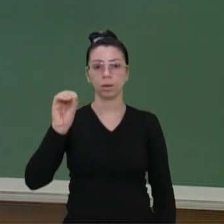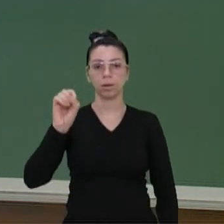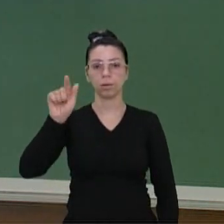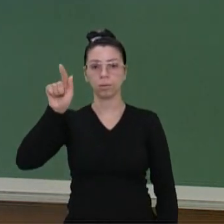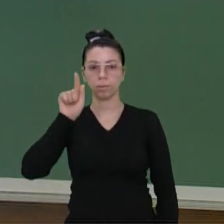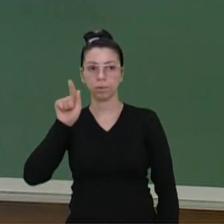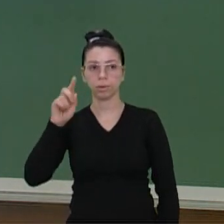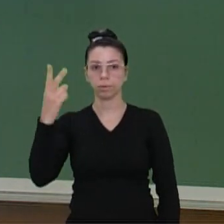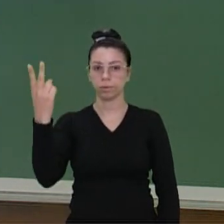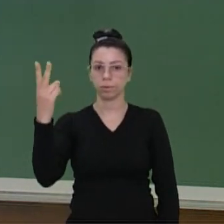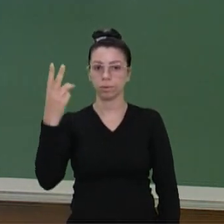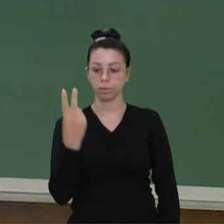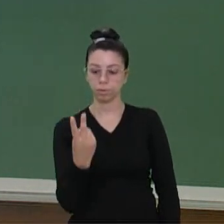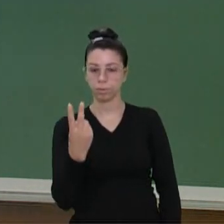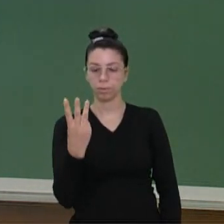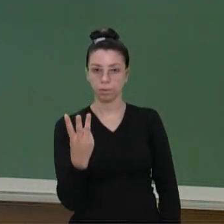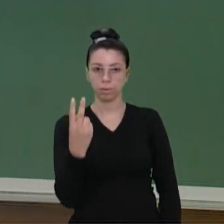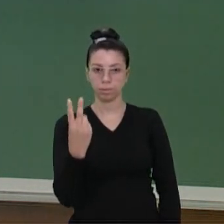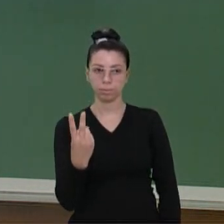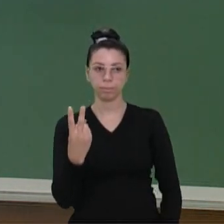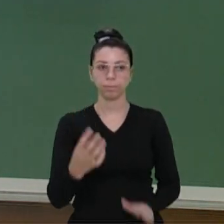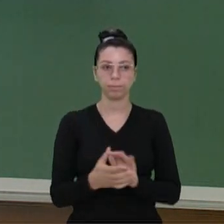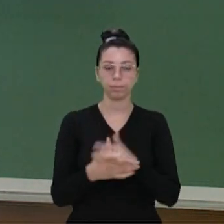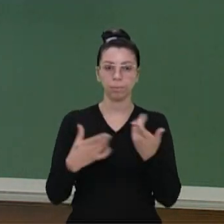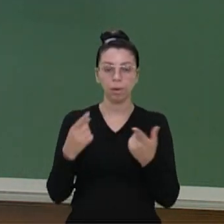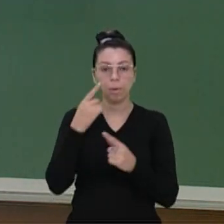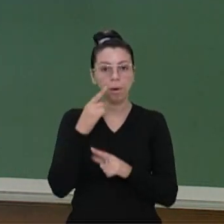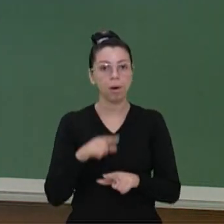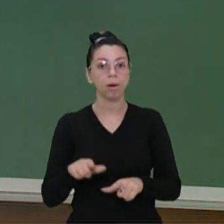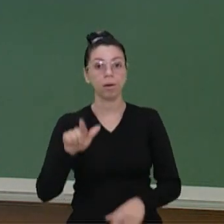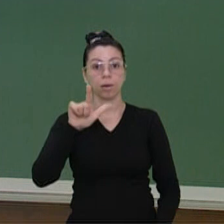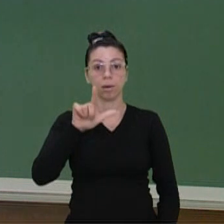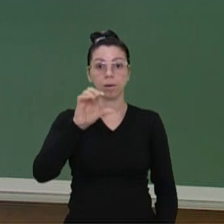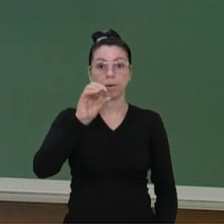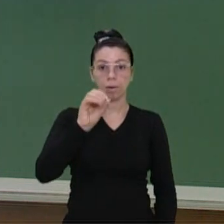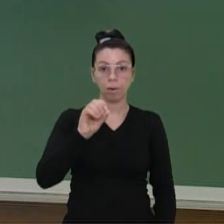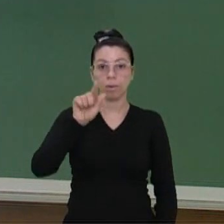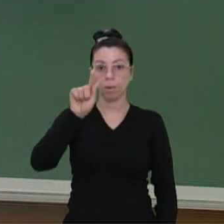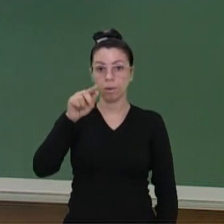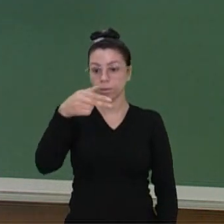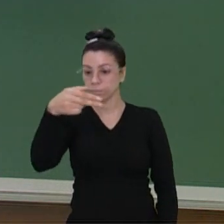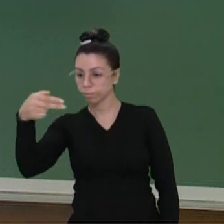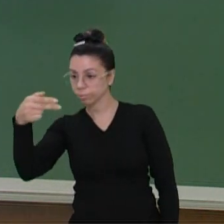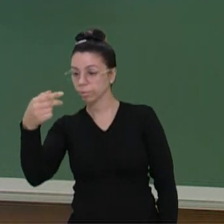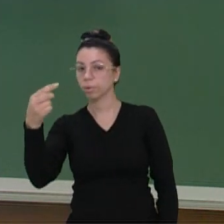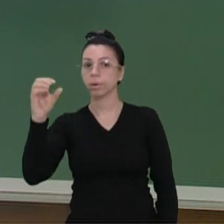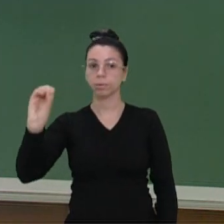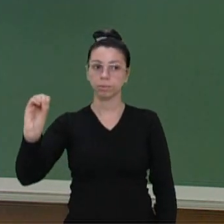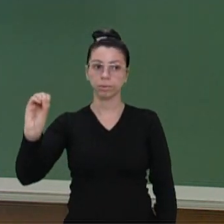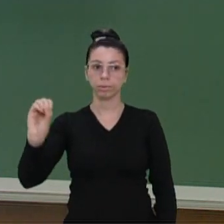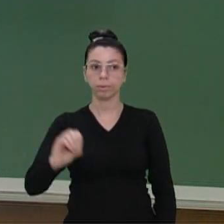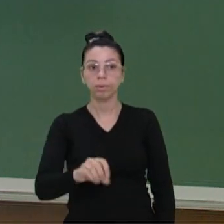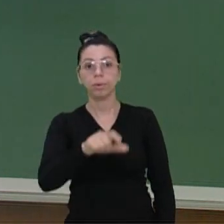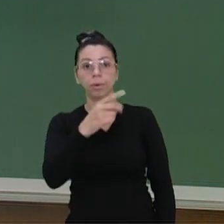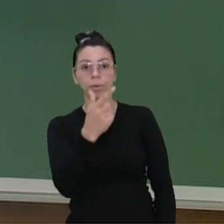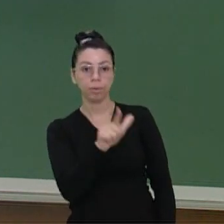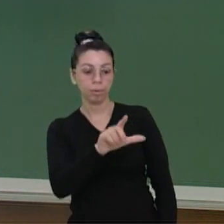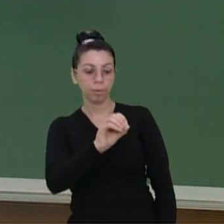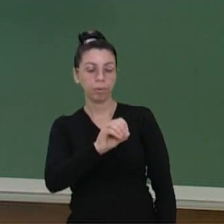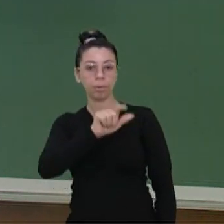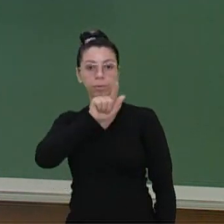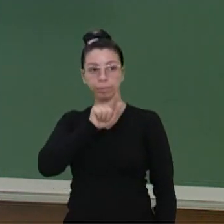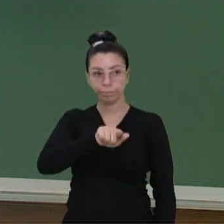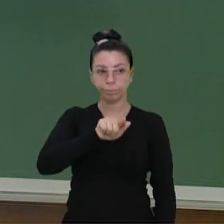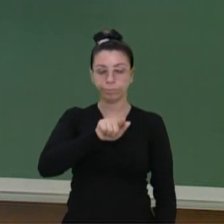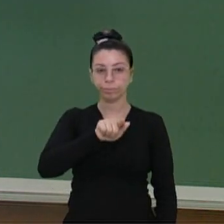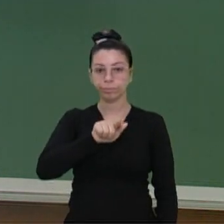já deixou anotado aqui, toda vez que o logaritmando é 1, a resposta é 0. Toda vez que eu tenho logaritmando